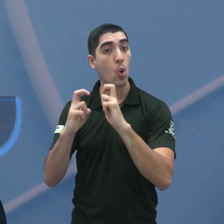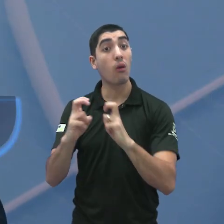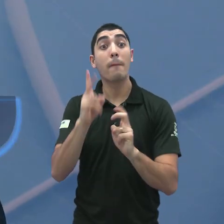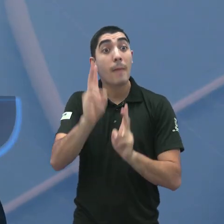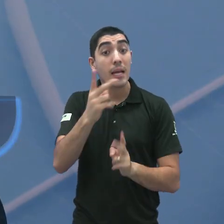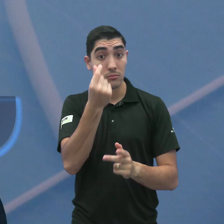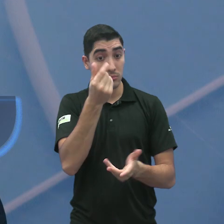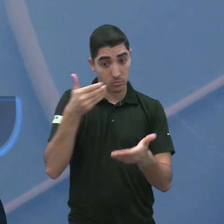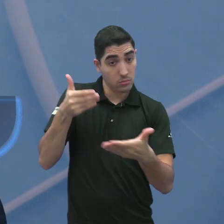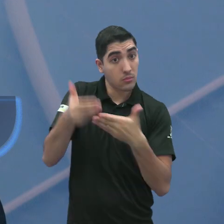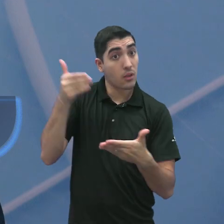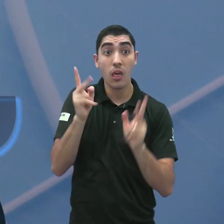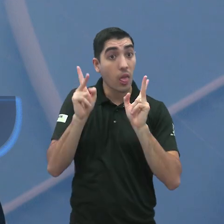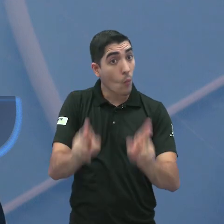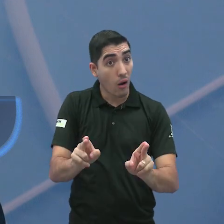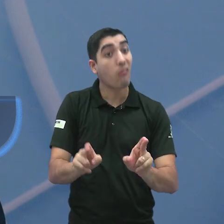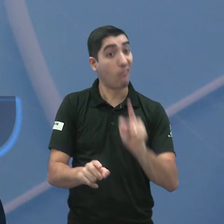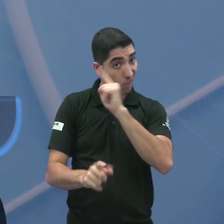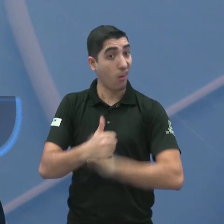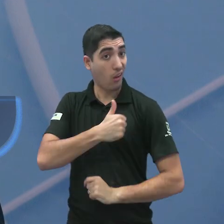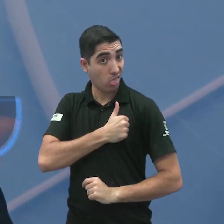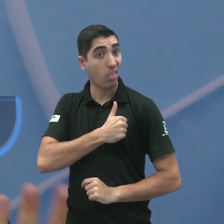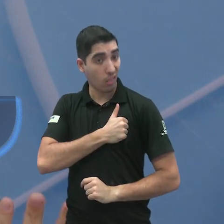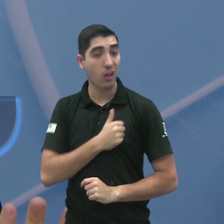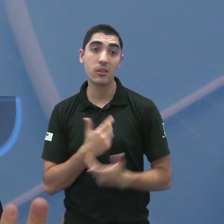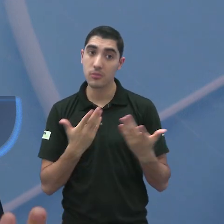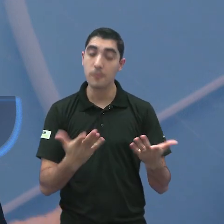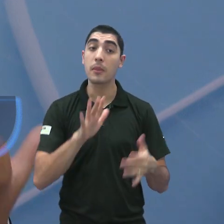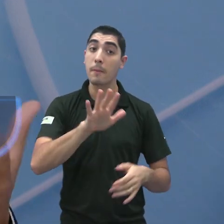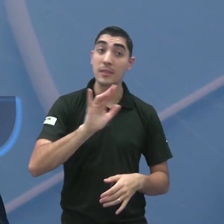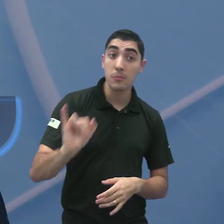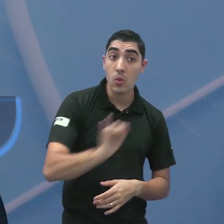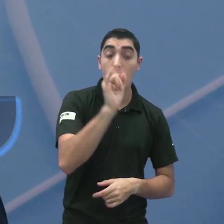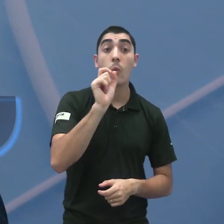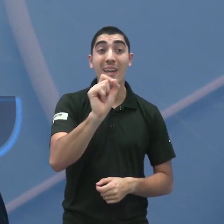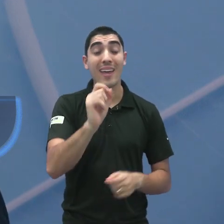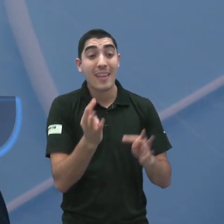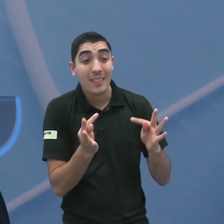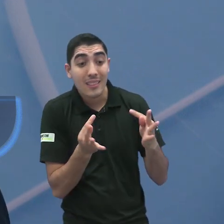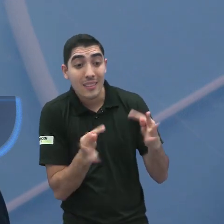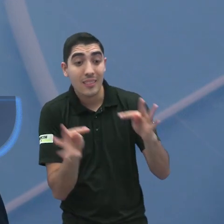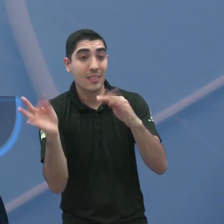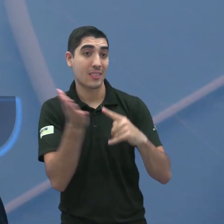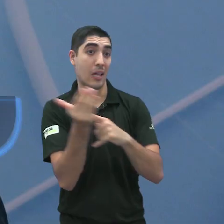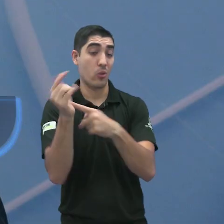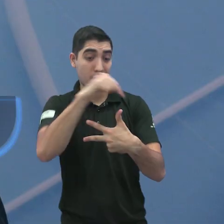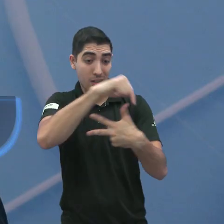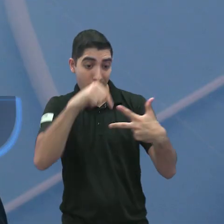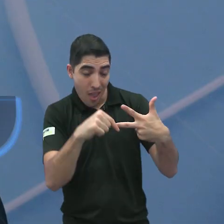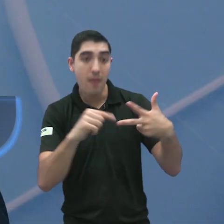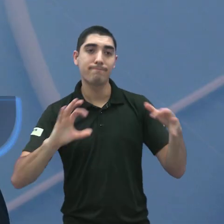Isso pode acontecer, né? Mas é importante integrar as tecnologias, né? Isso